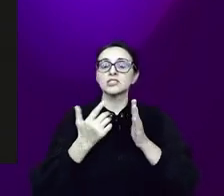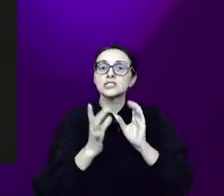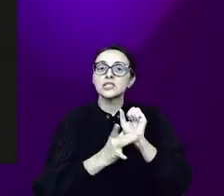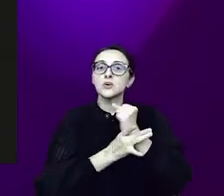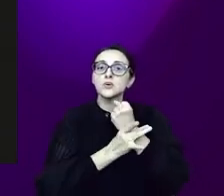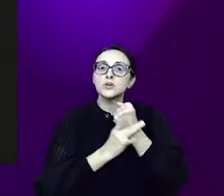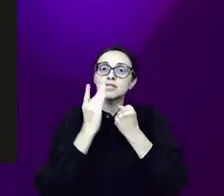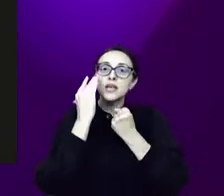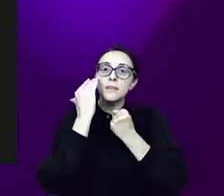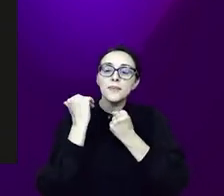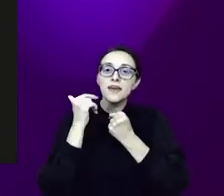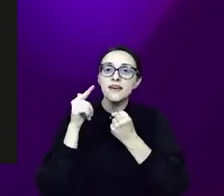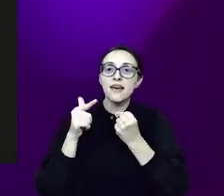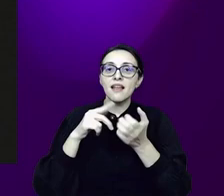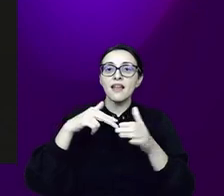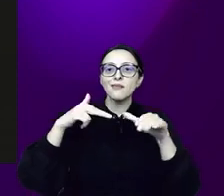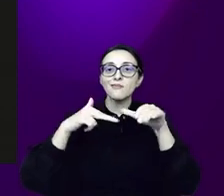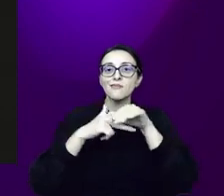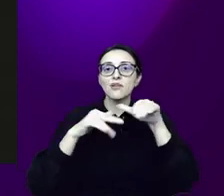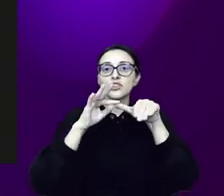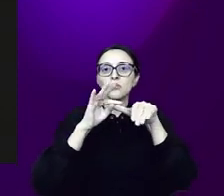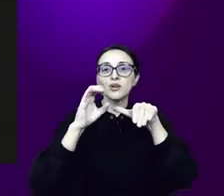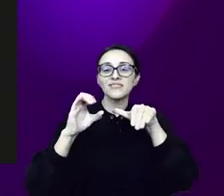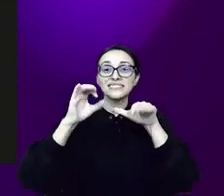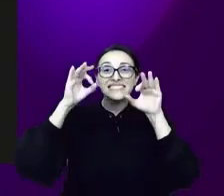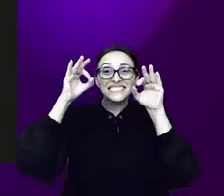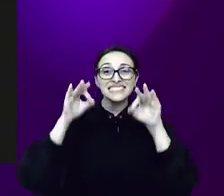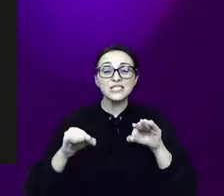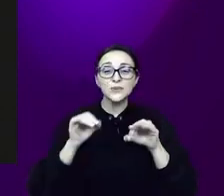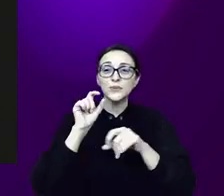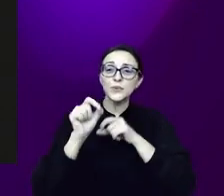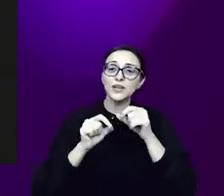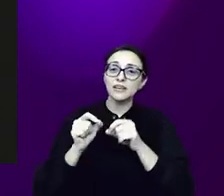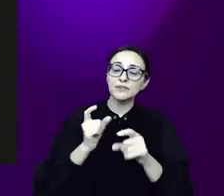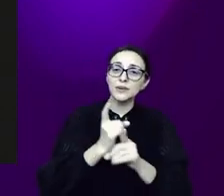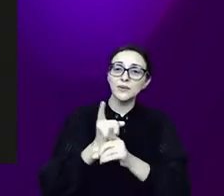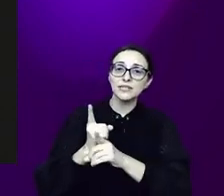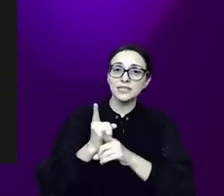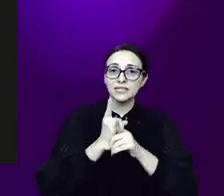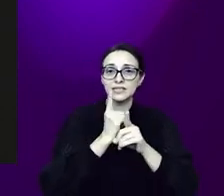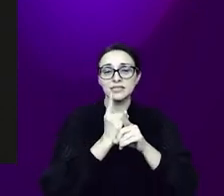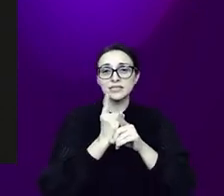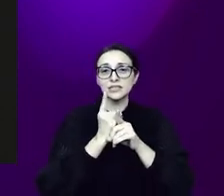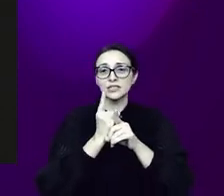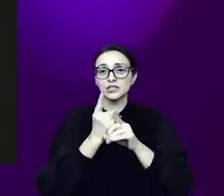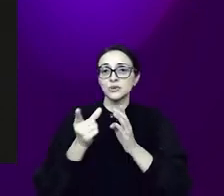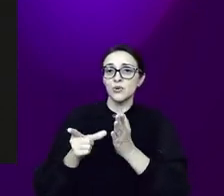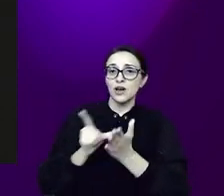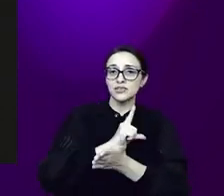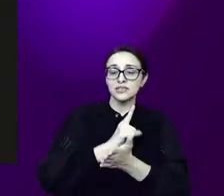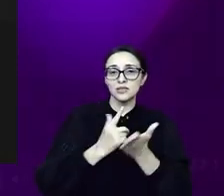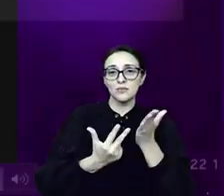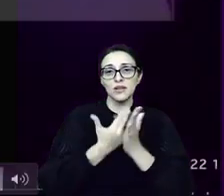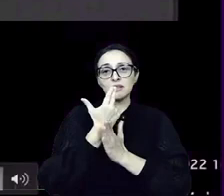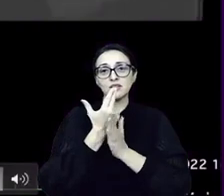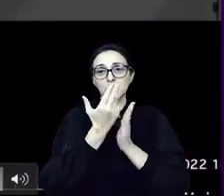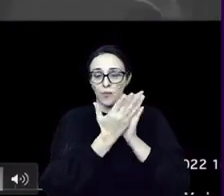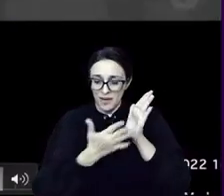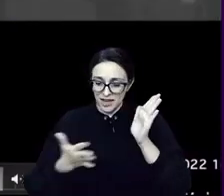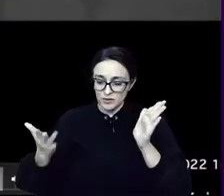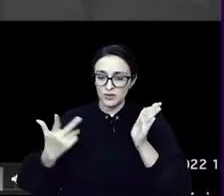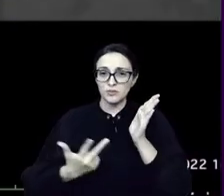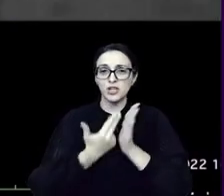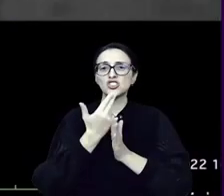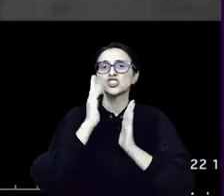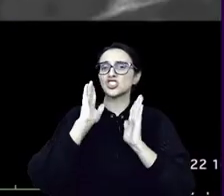saber que aquela tomografia reproduz exatamente o que você vai encontrar no intraoperatório. E às vezes aquilo que você fala assim, ó, eu passei já